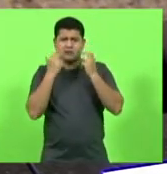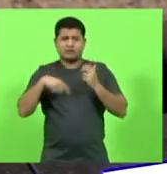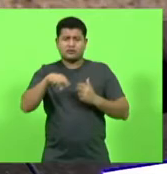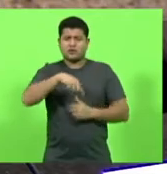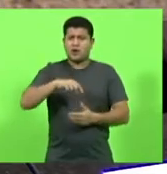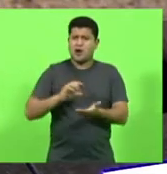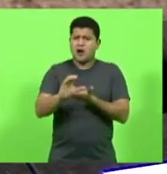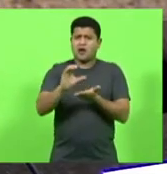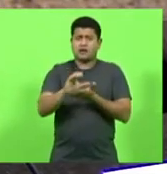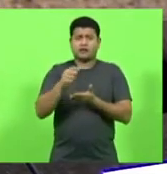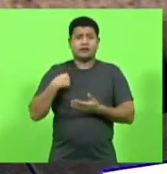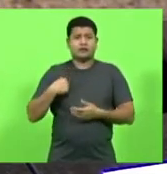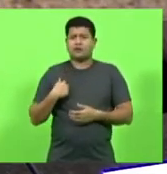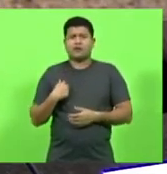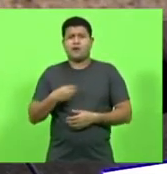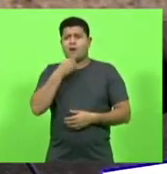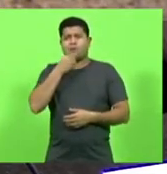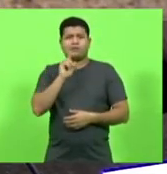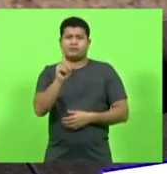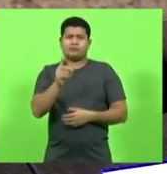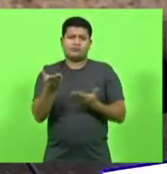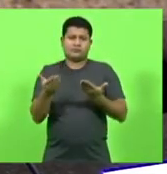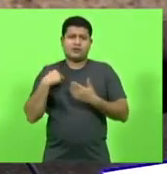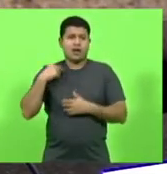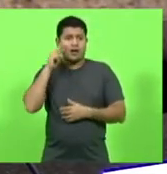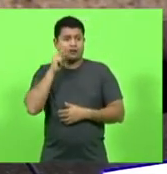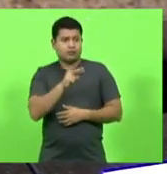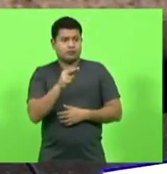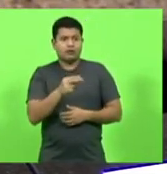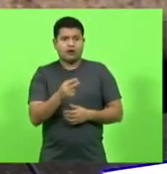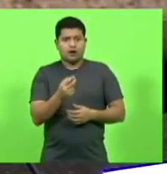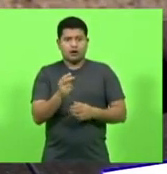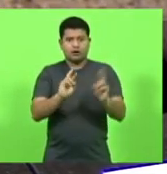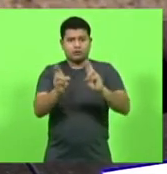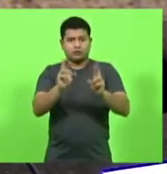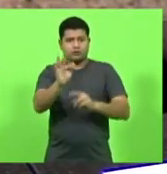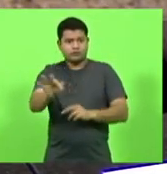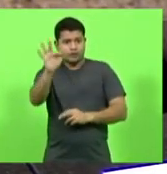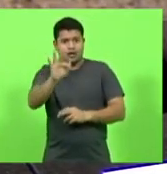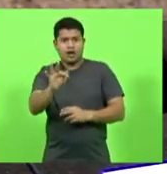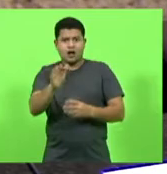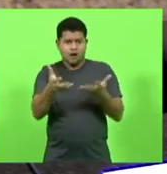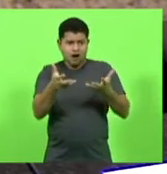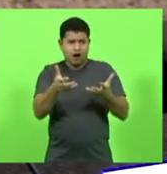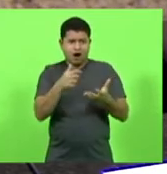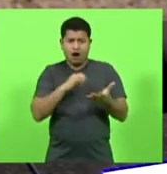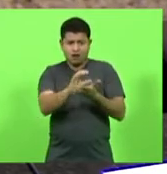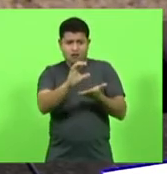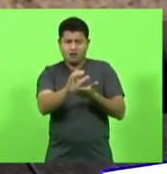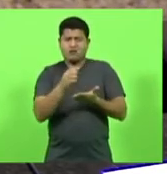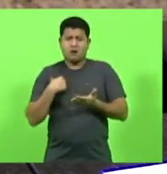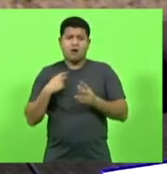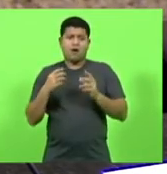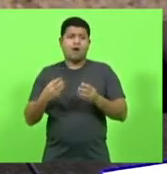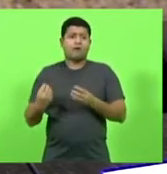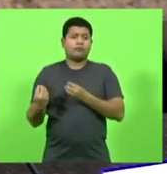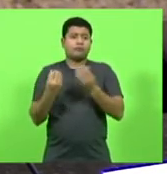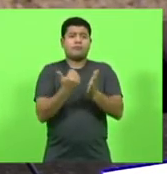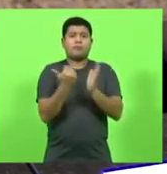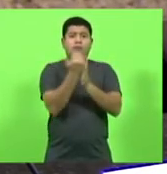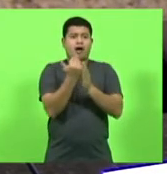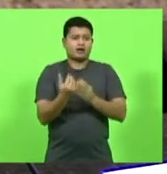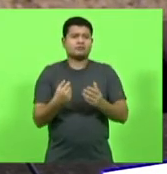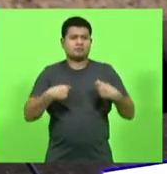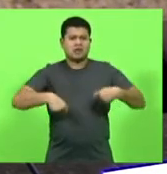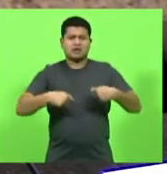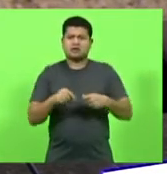não. Ele olhou, quer investir em rodovia federal, por que não investe nas outras aqui também, então? É lógico, ele está todo dia, está cheio de governador